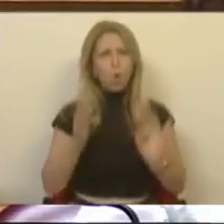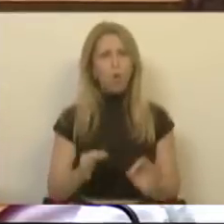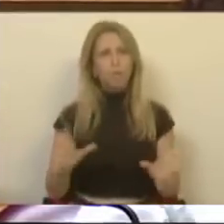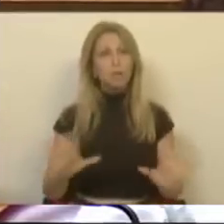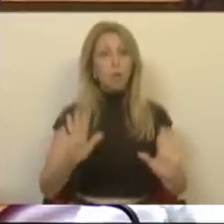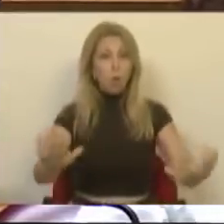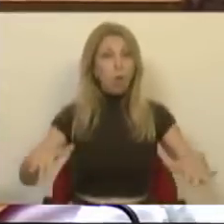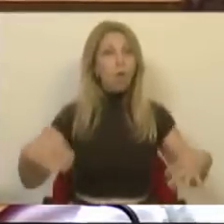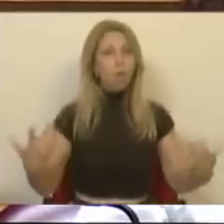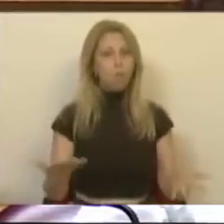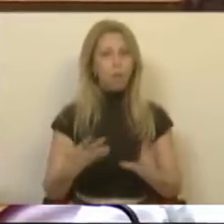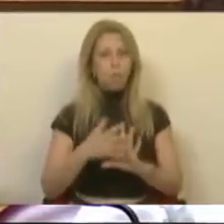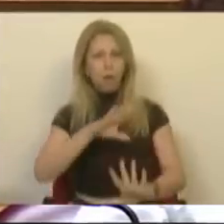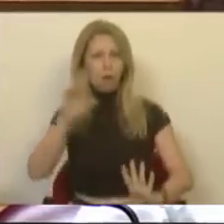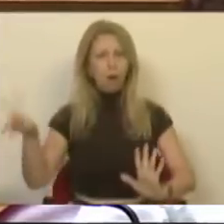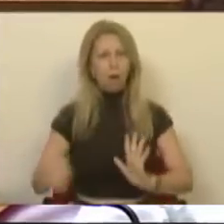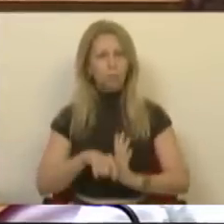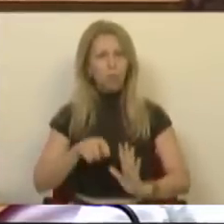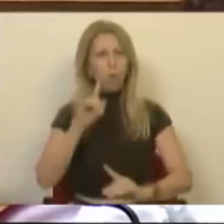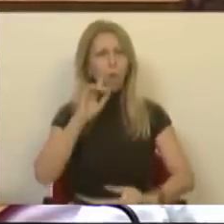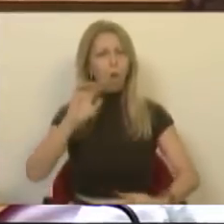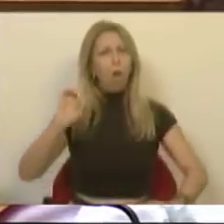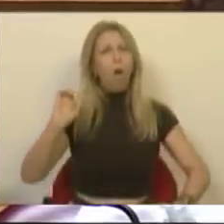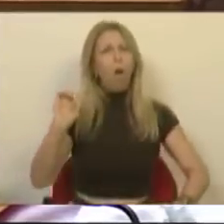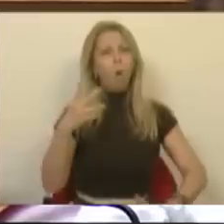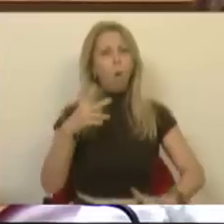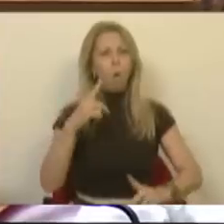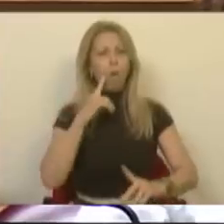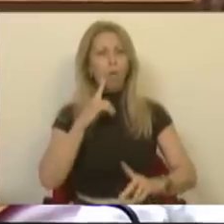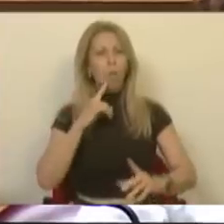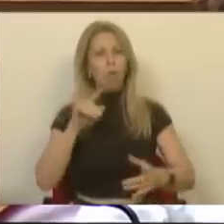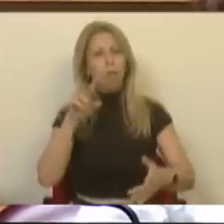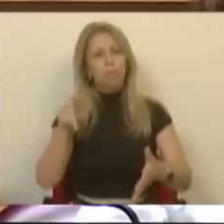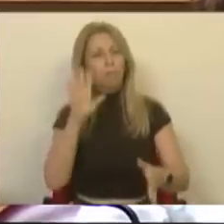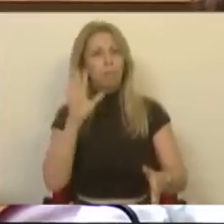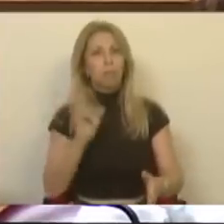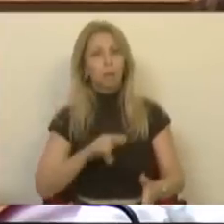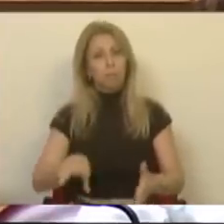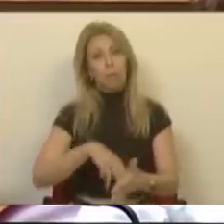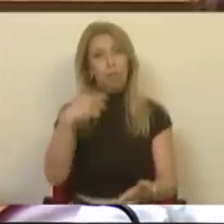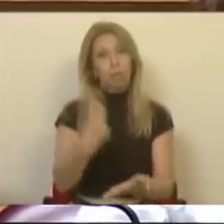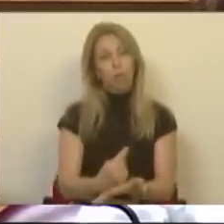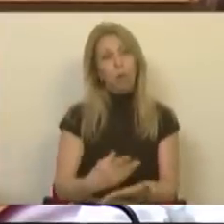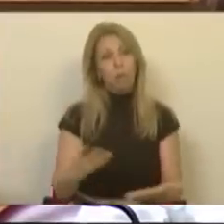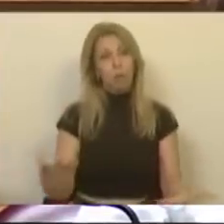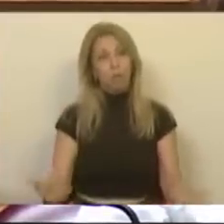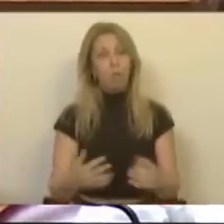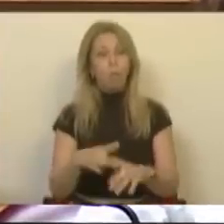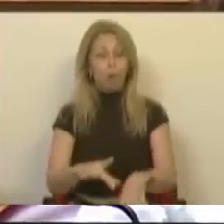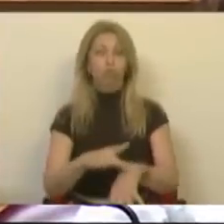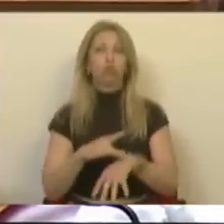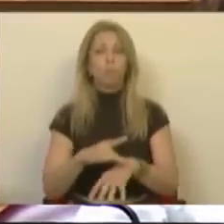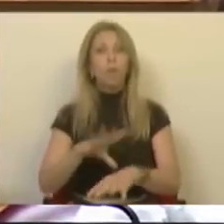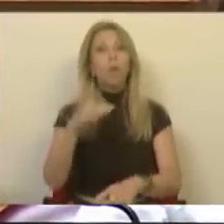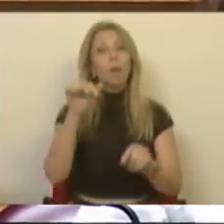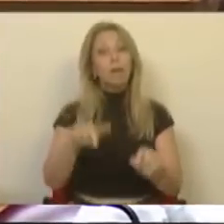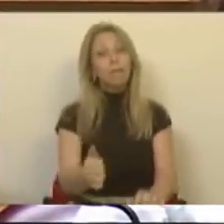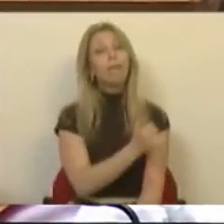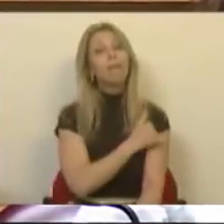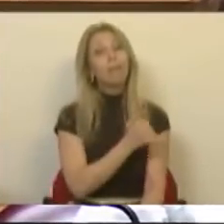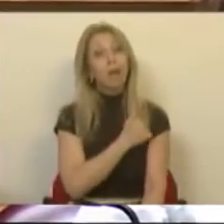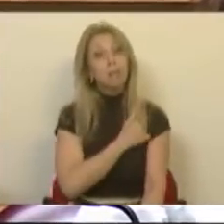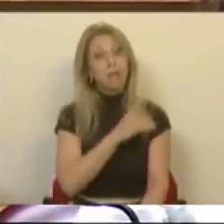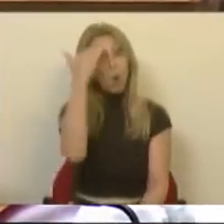golpismo e de qualquer extremismo mas também das primeiras aqui nesta casa que quando vier a conclusão desse inquérito